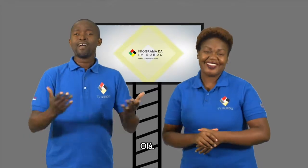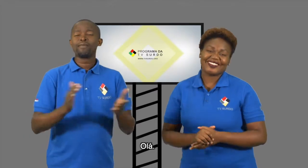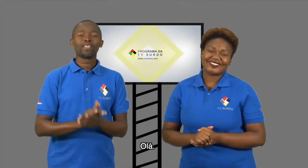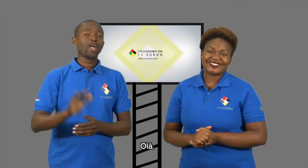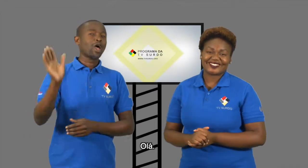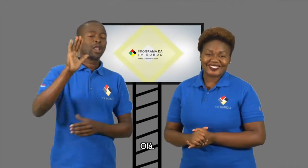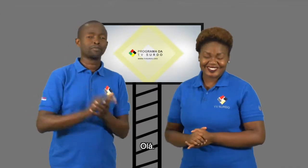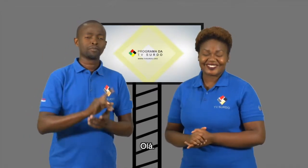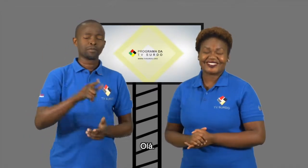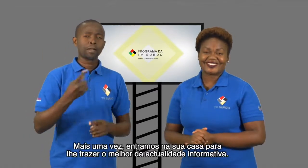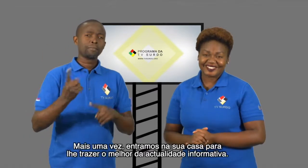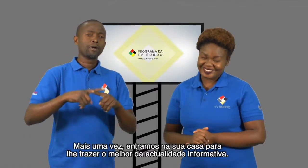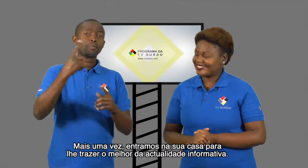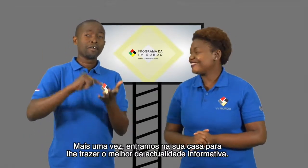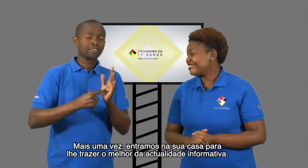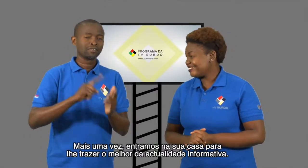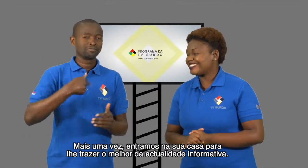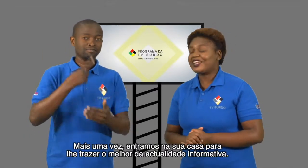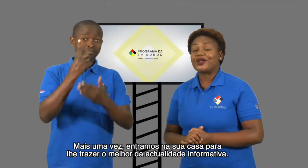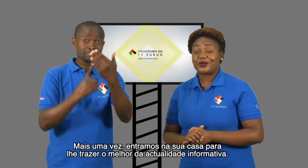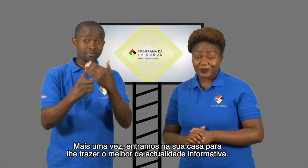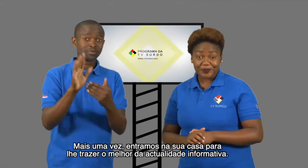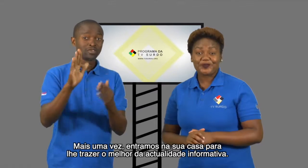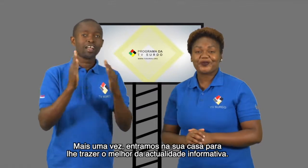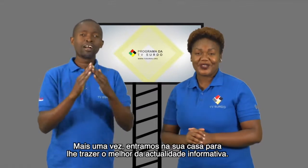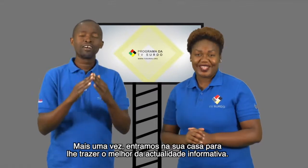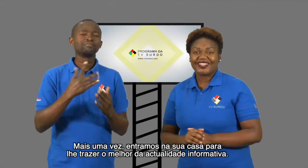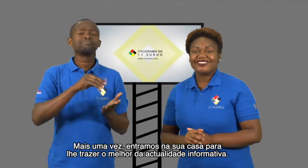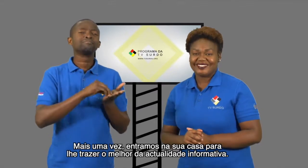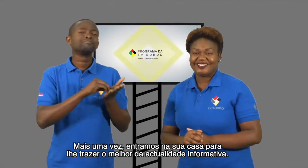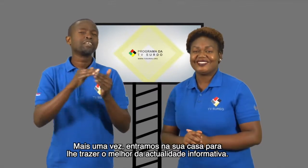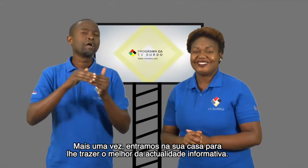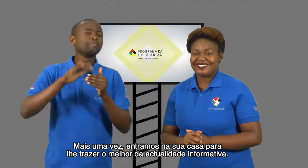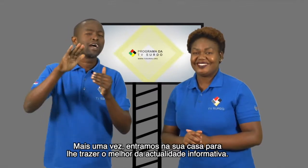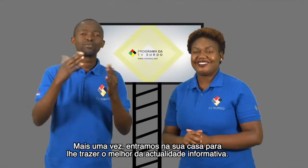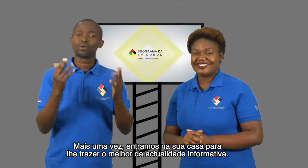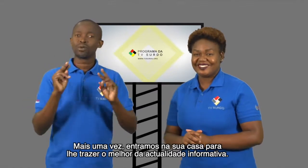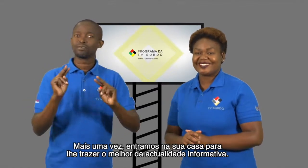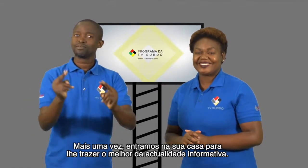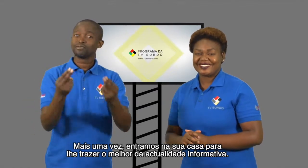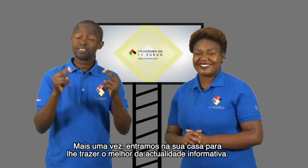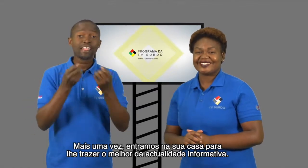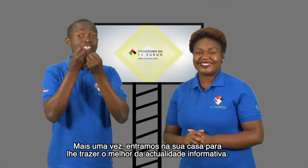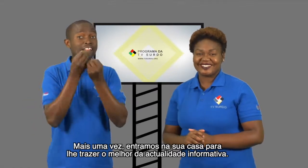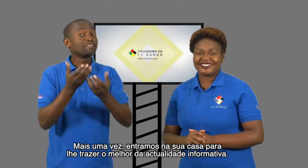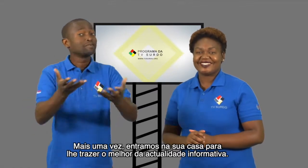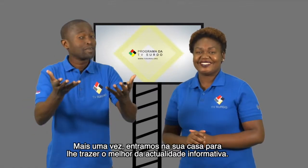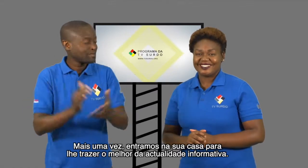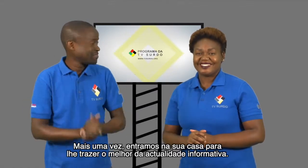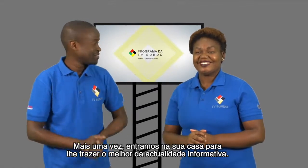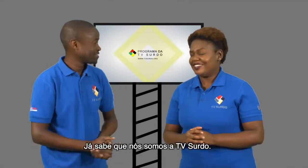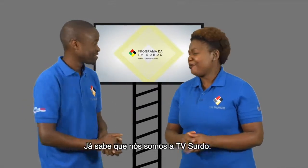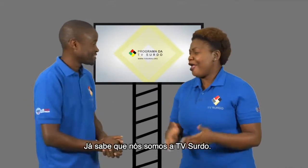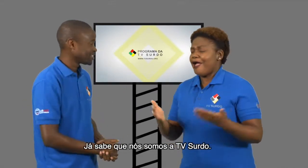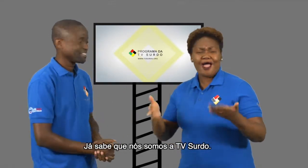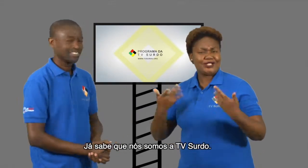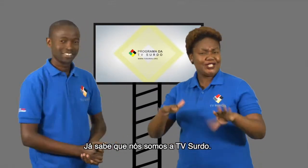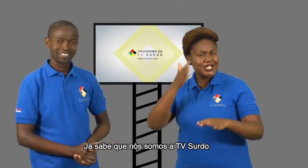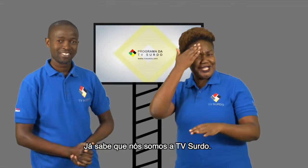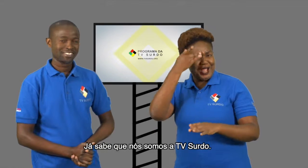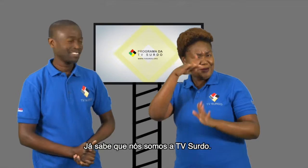Olá, mais uma vez entramos na sua casa para lhe trazer o melhor da atualidade informativa. Já